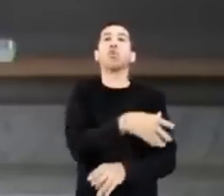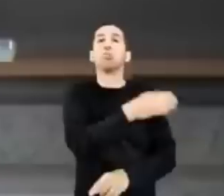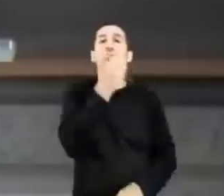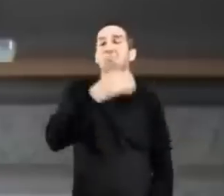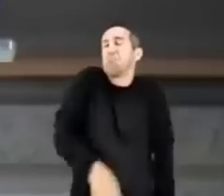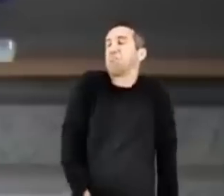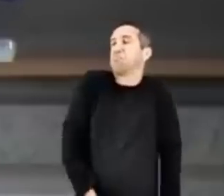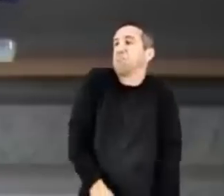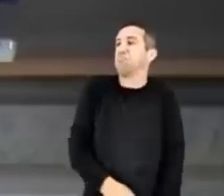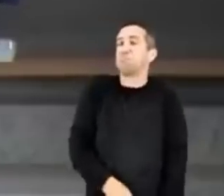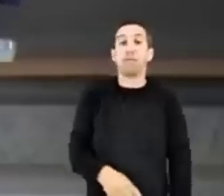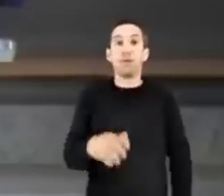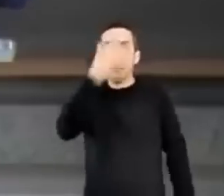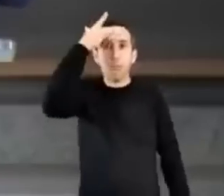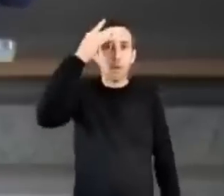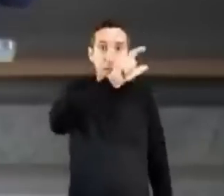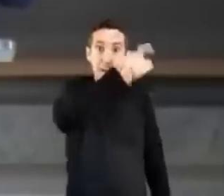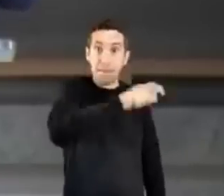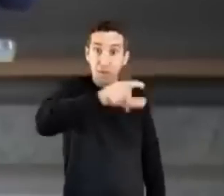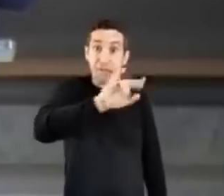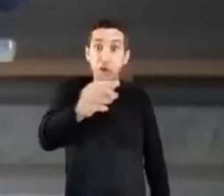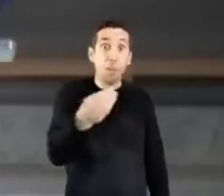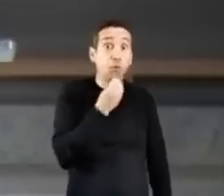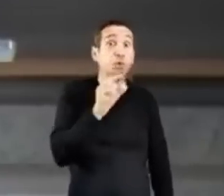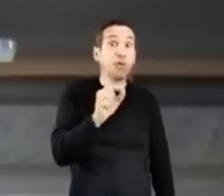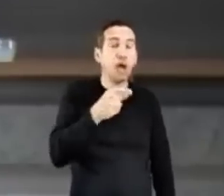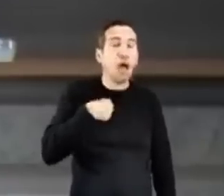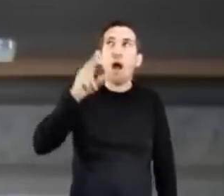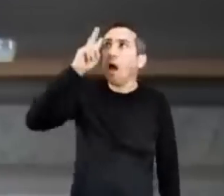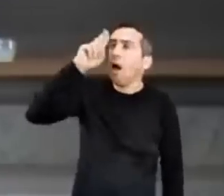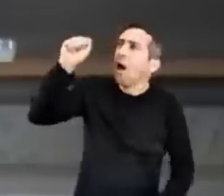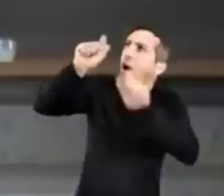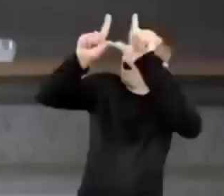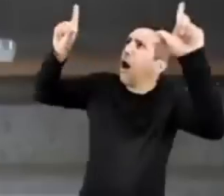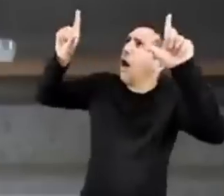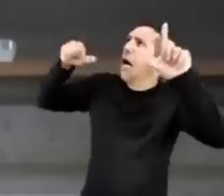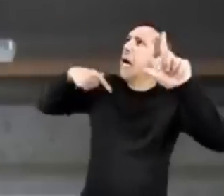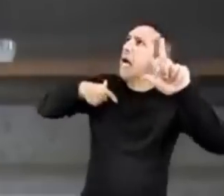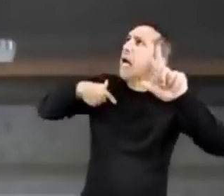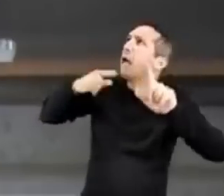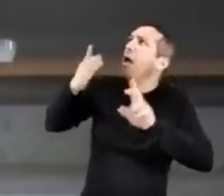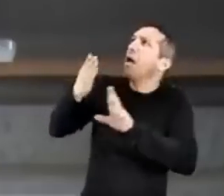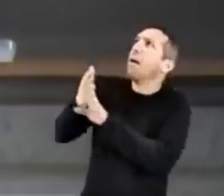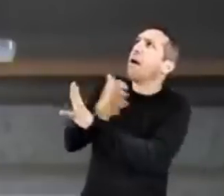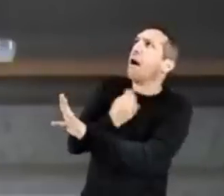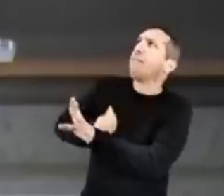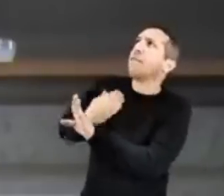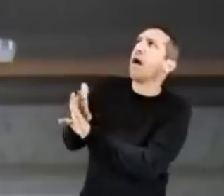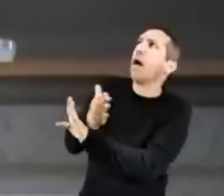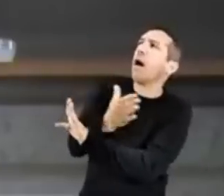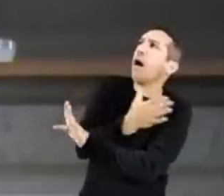que que vai se perder depois do milênio ela vai rever relembrar recordar as